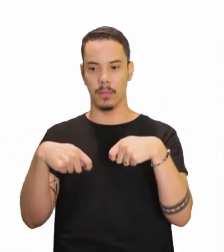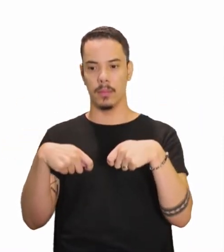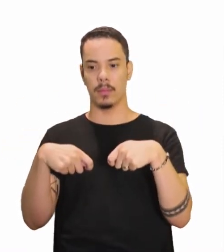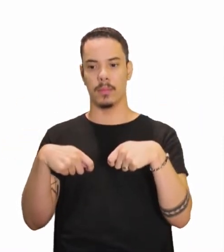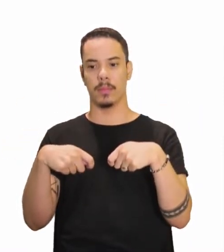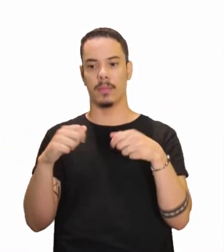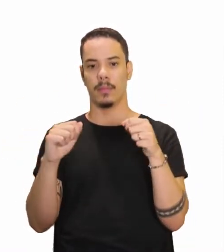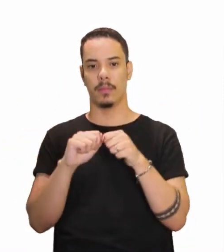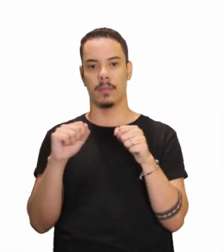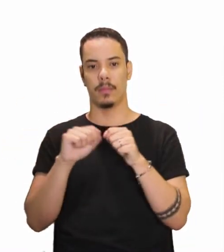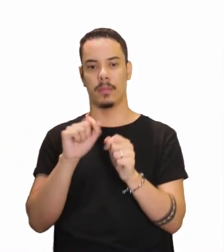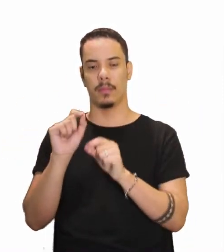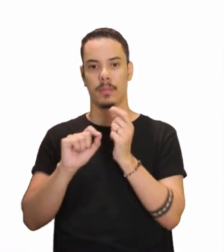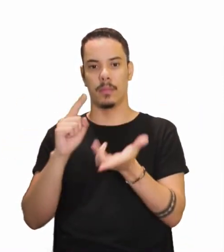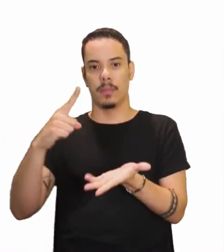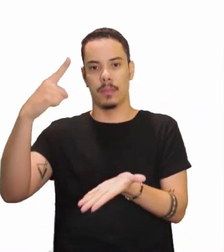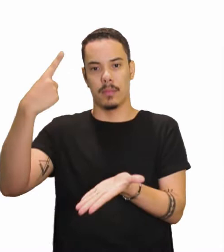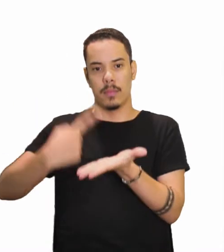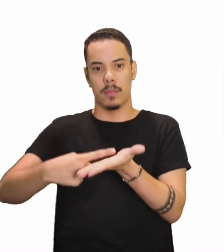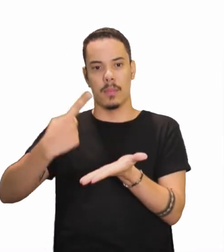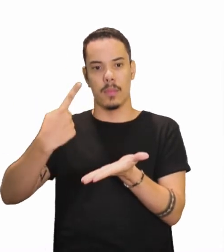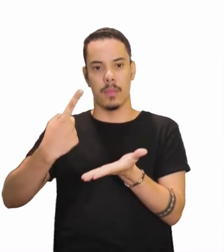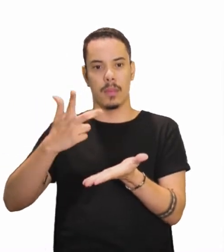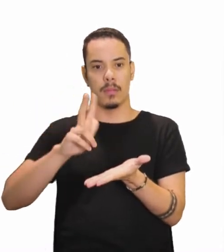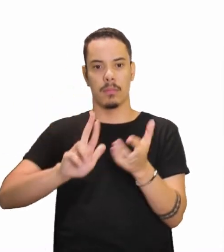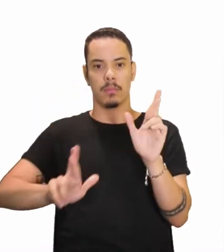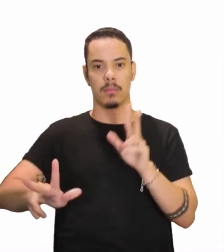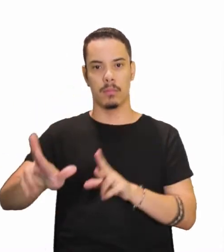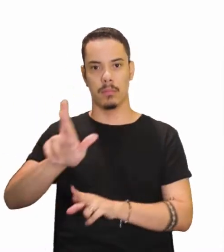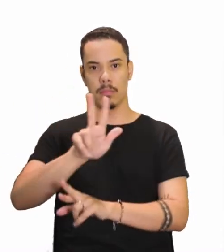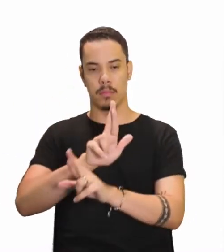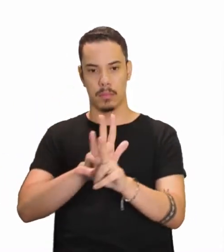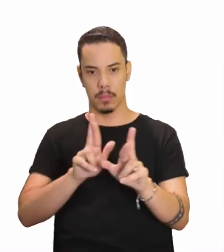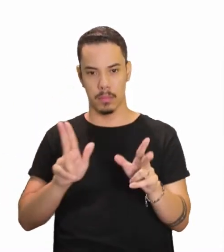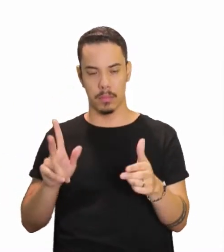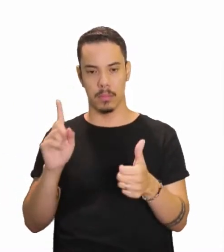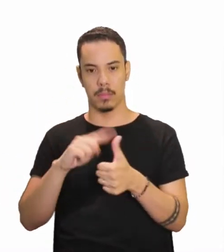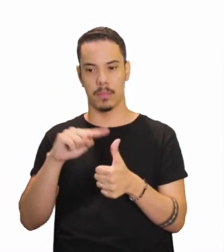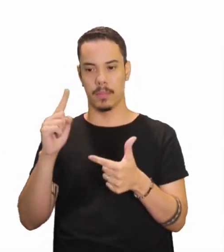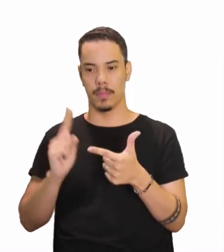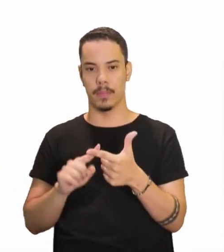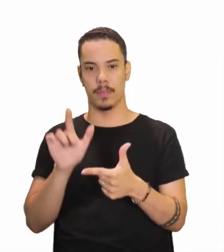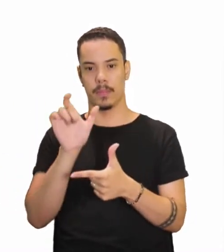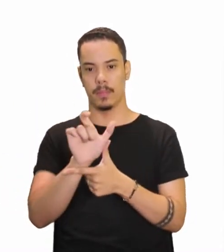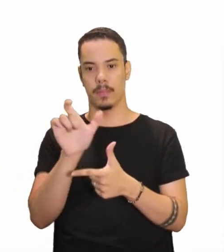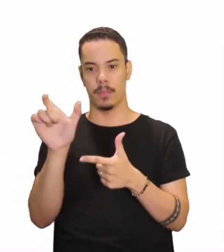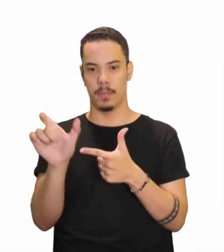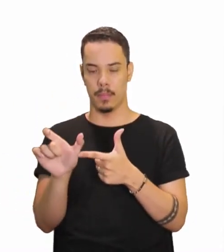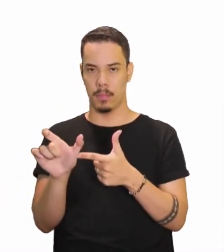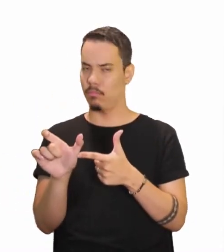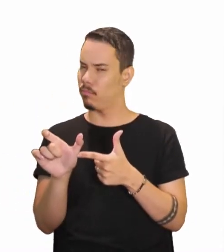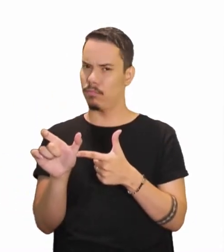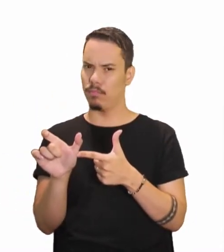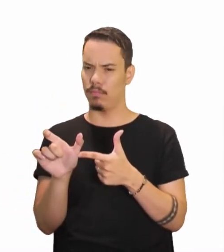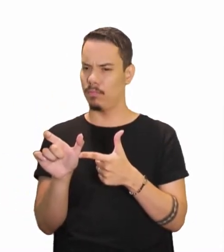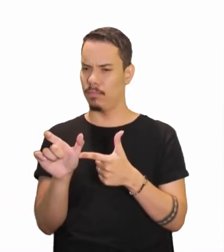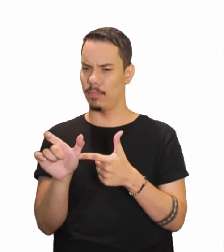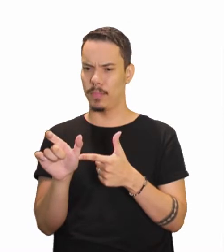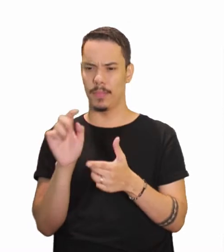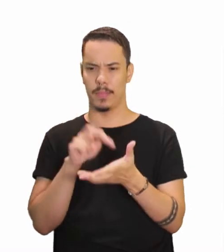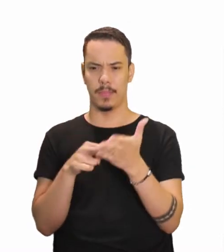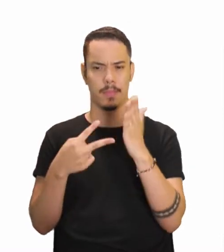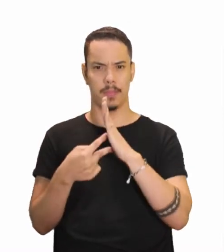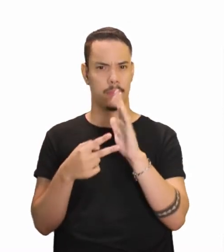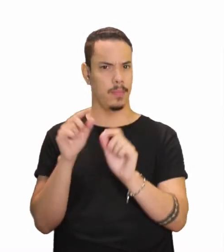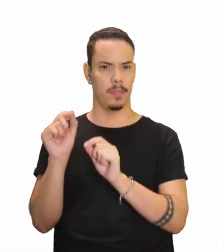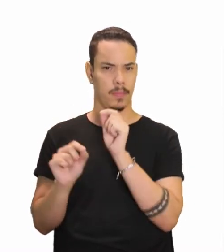de estabelecer uma distinção entre duas palavras. Ah, então isso quer dizer